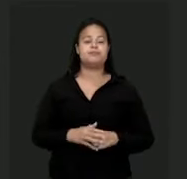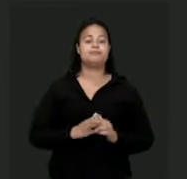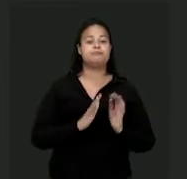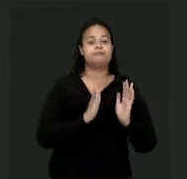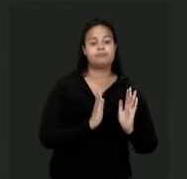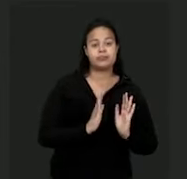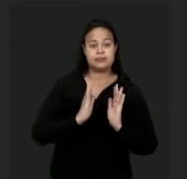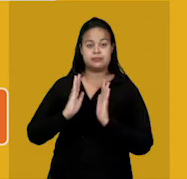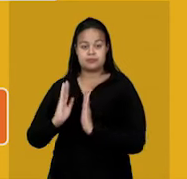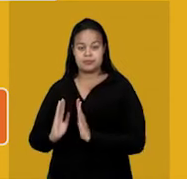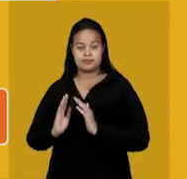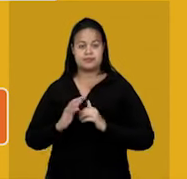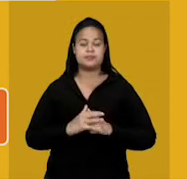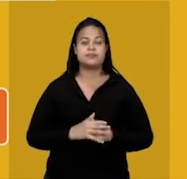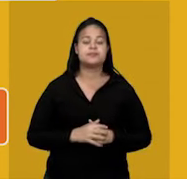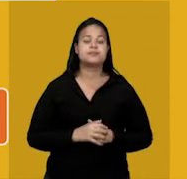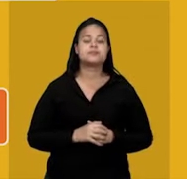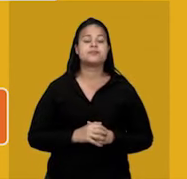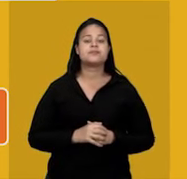sistema